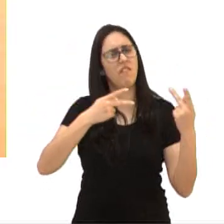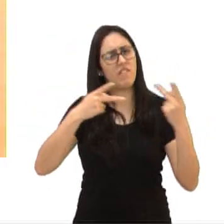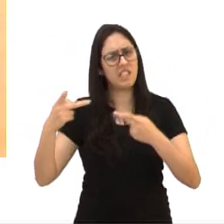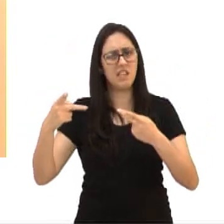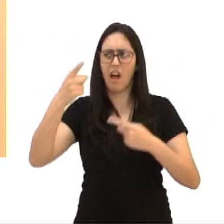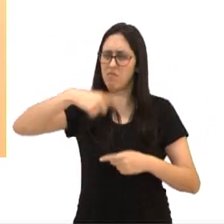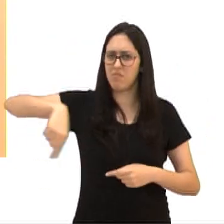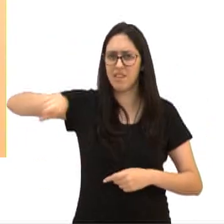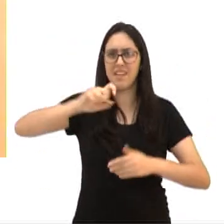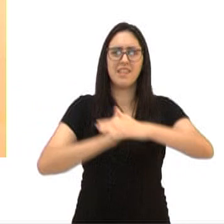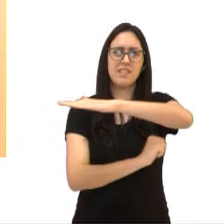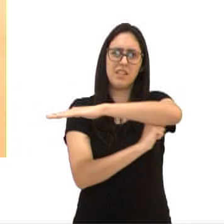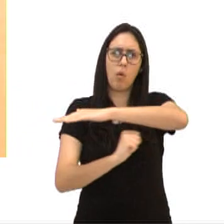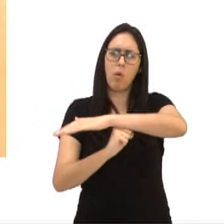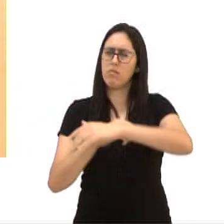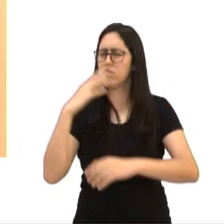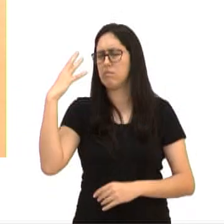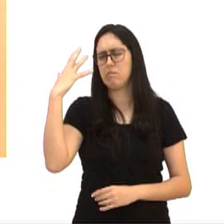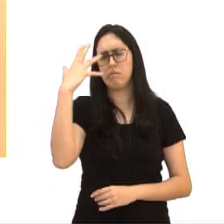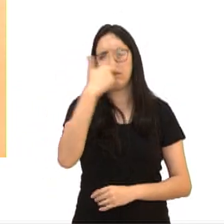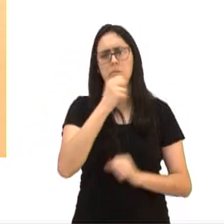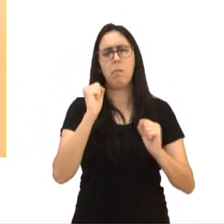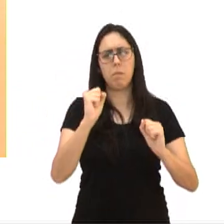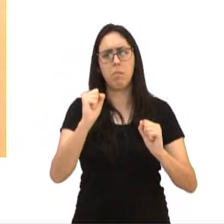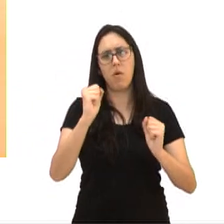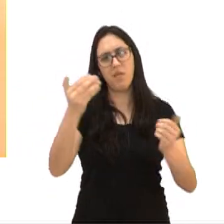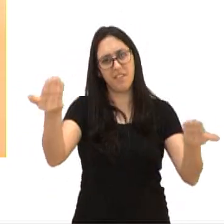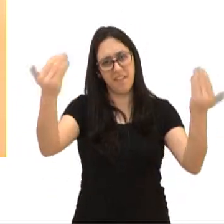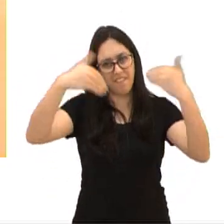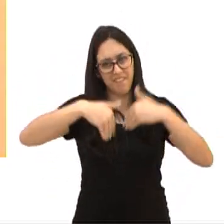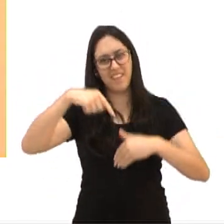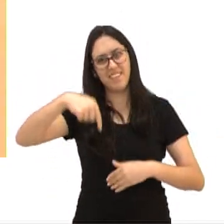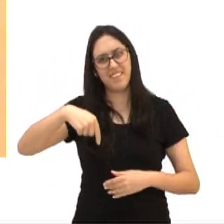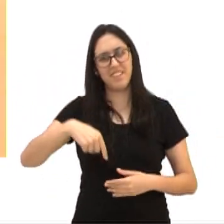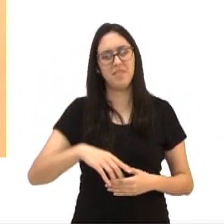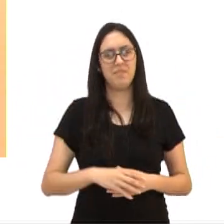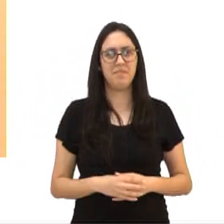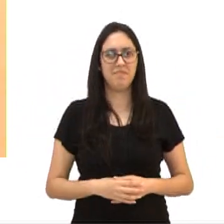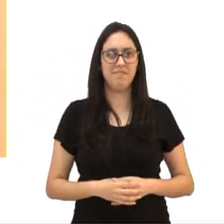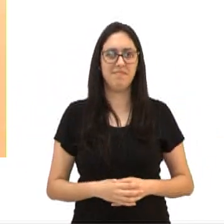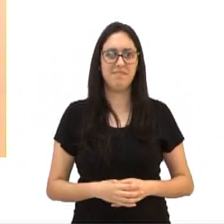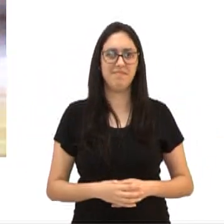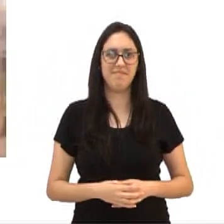en nuestro Beit HaKnesset, nuestra sinagoga Beit Yaakov.